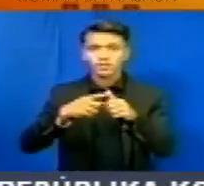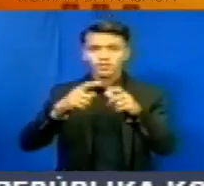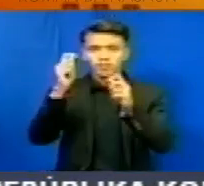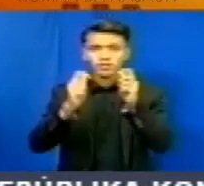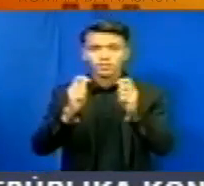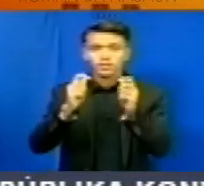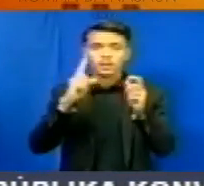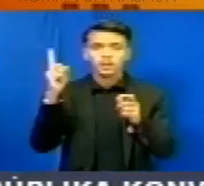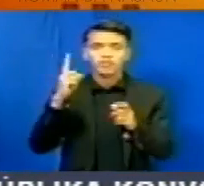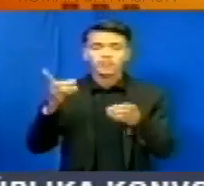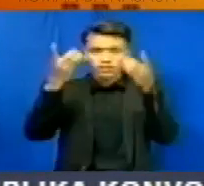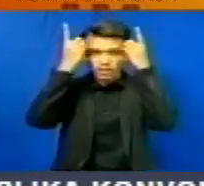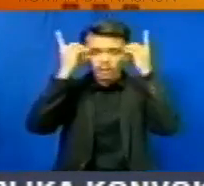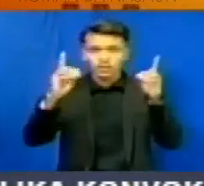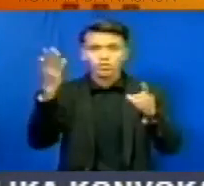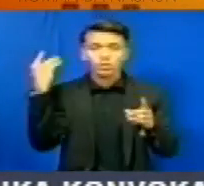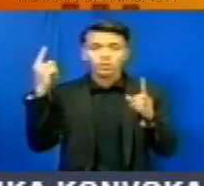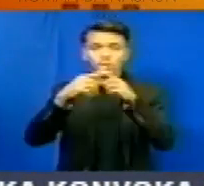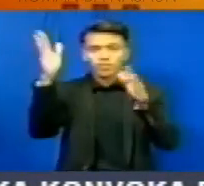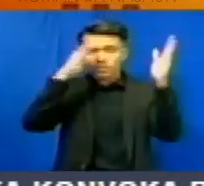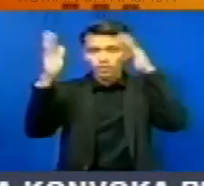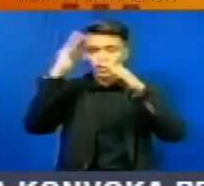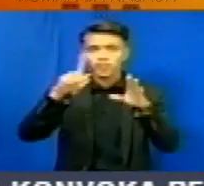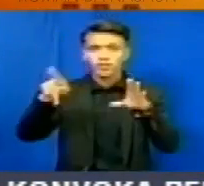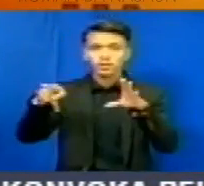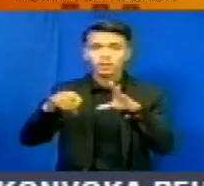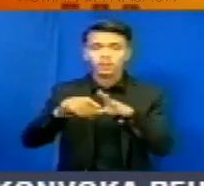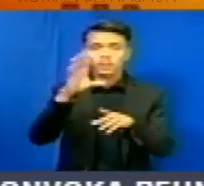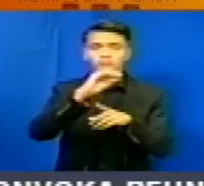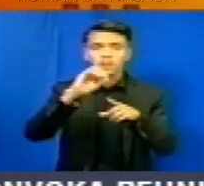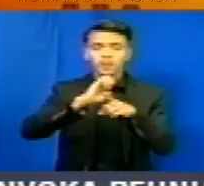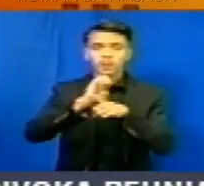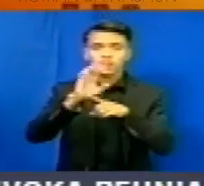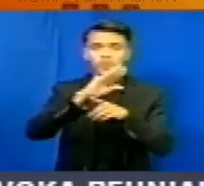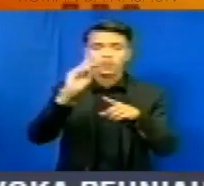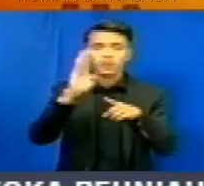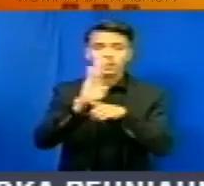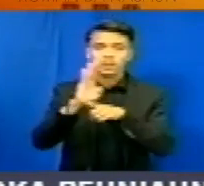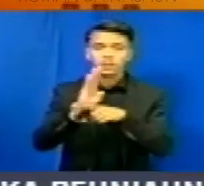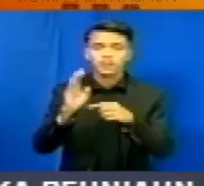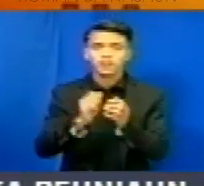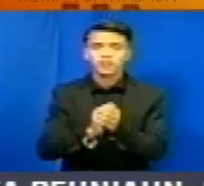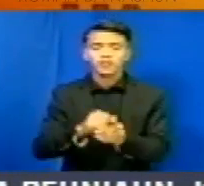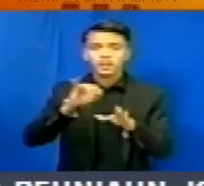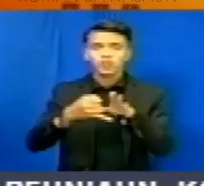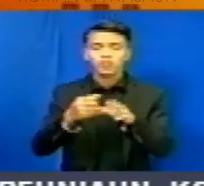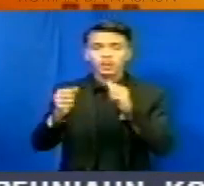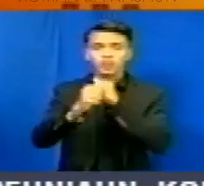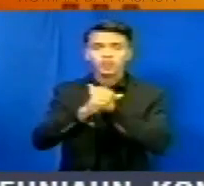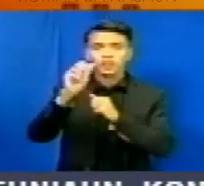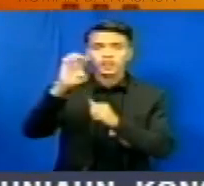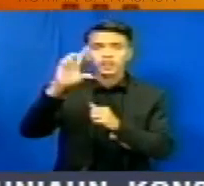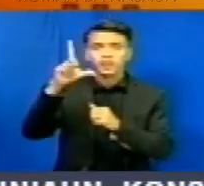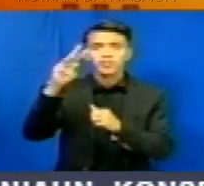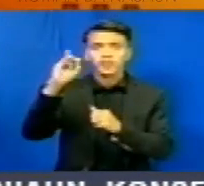tribunal mantém decisão anterior, caso participação econômica no negócio, no administração danosa, deve envolver Guida Emilia Pires